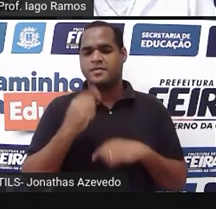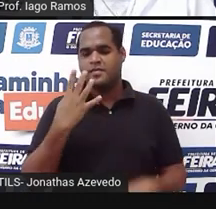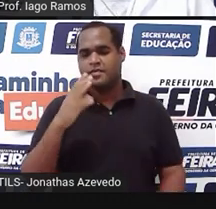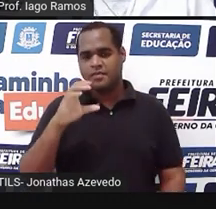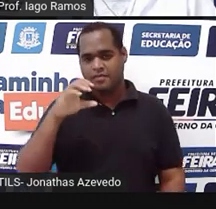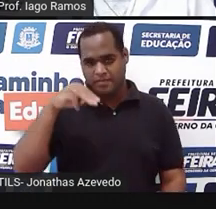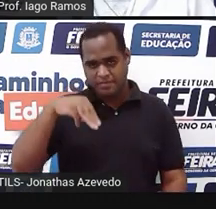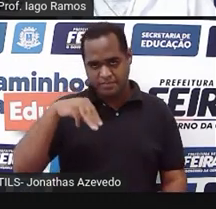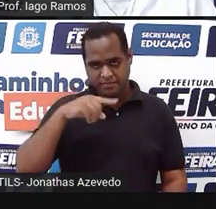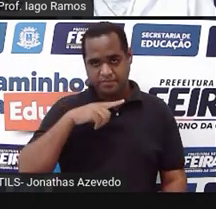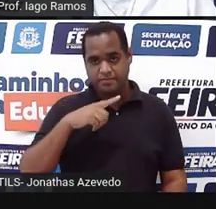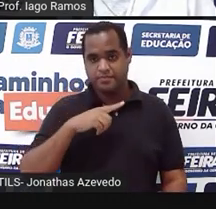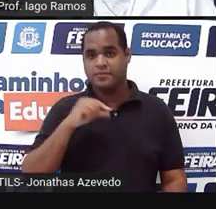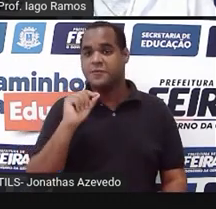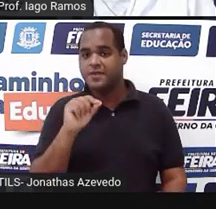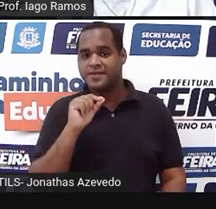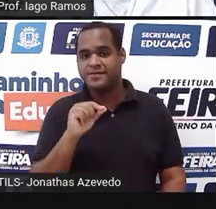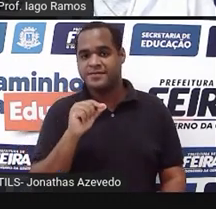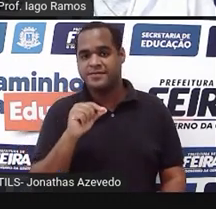que tem ali ó